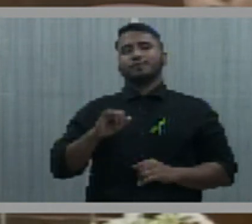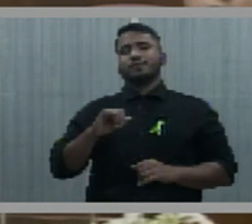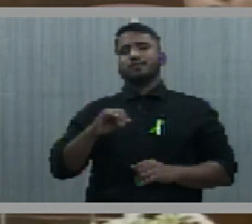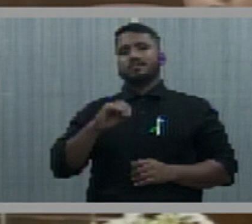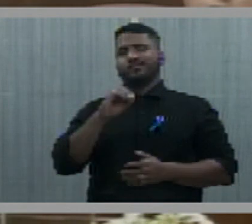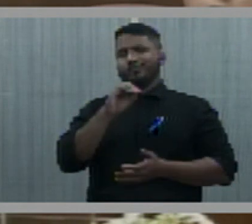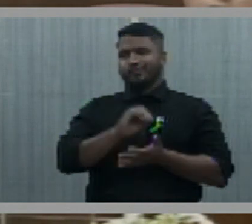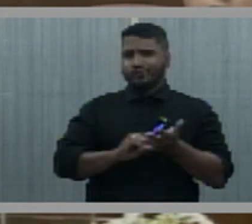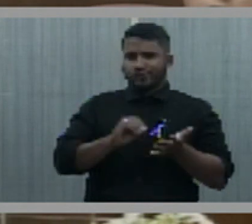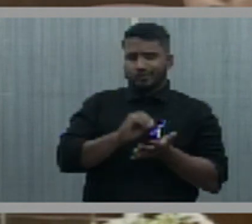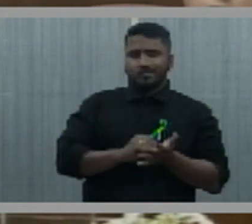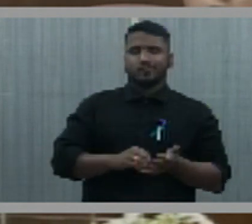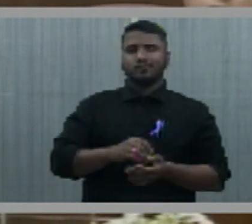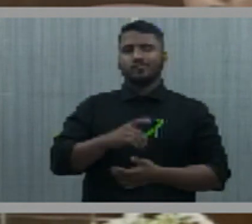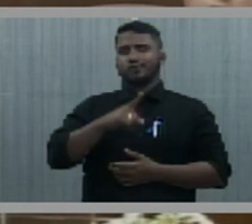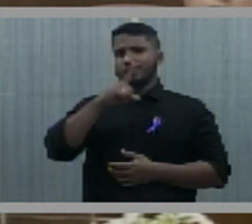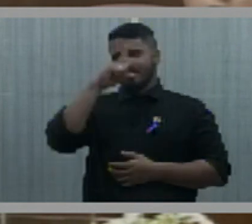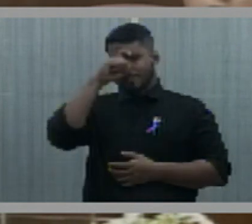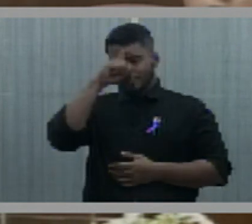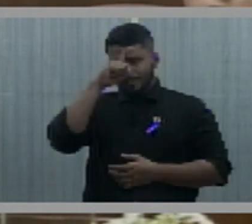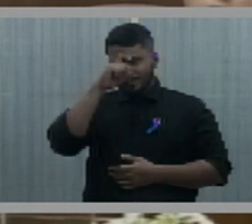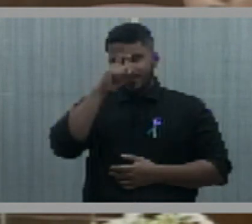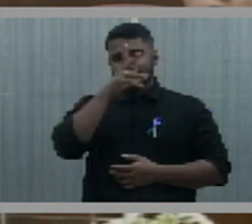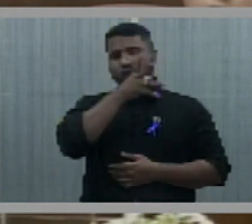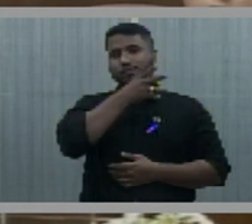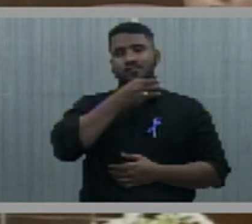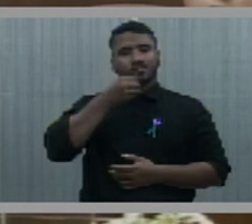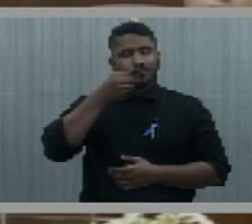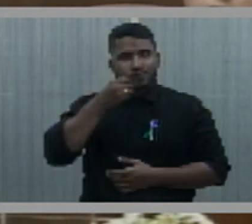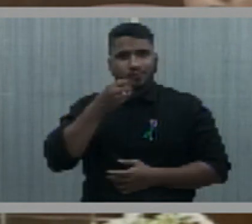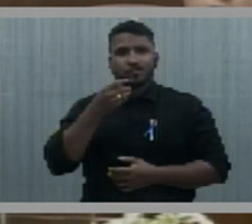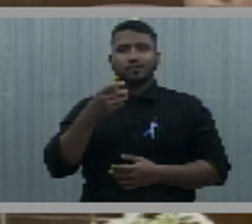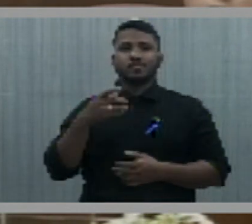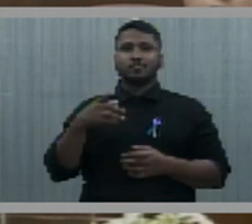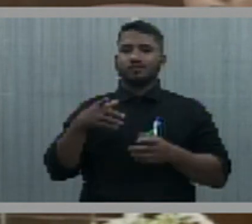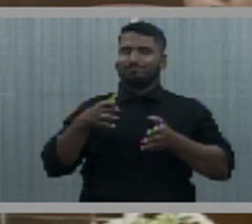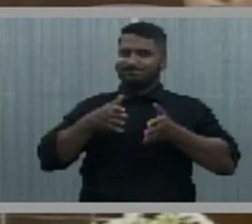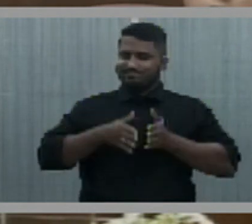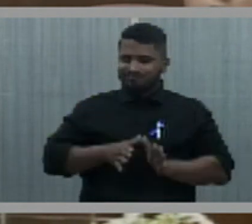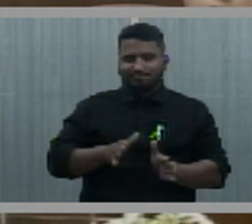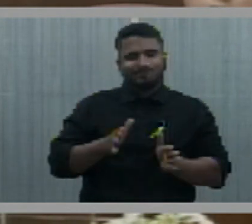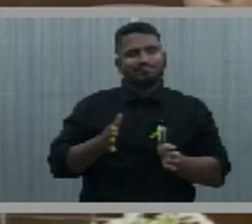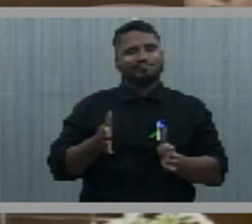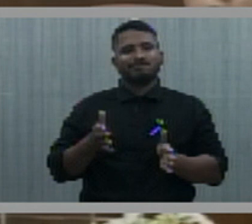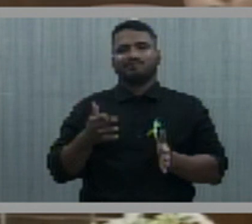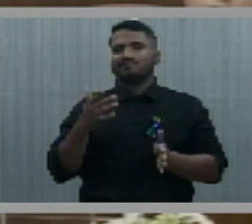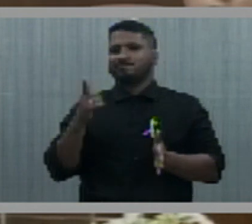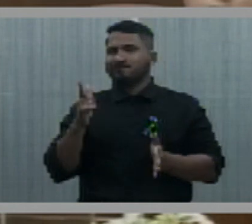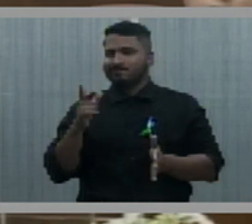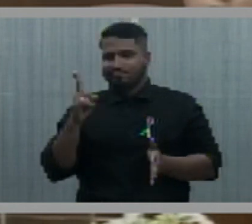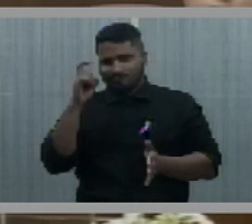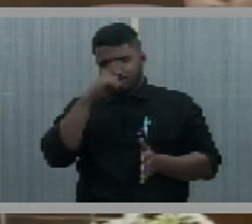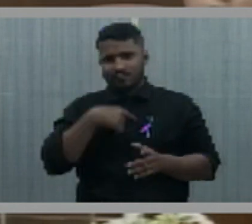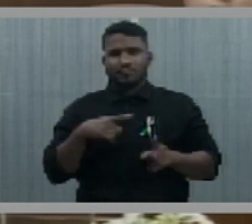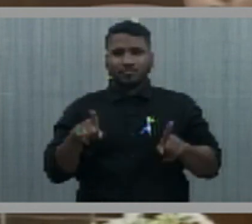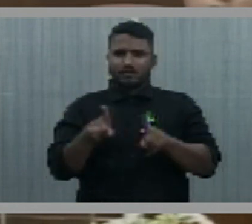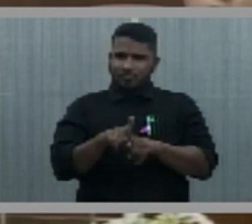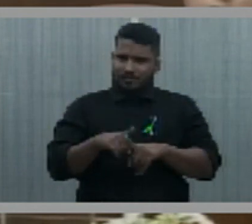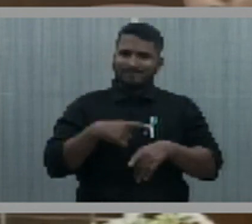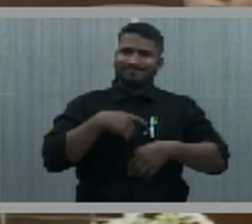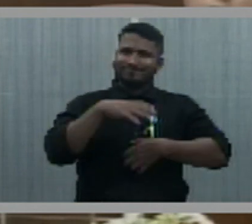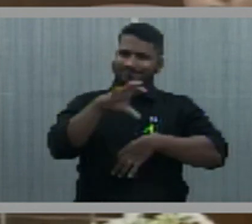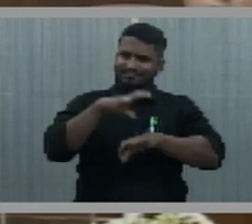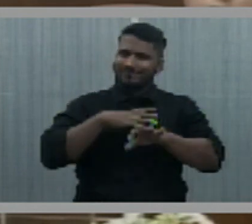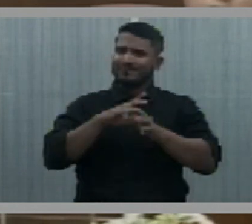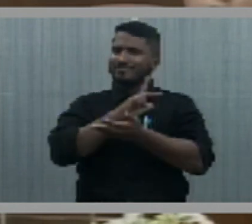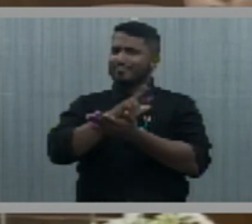condições adequadas, até mesmo para a situação de parto e nascimento dos seus filhos. Coloco-me ao lado de muitas mulheres